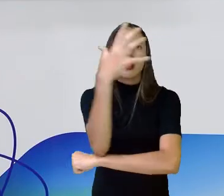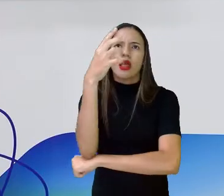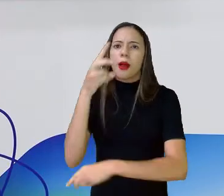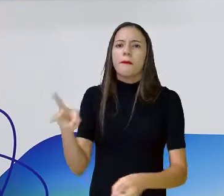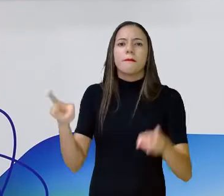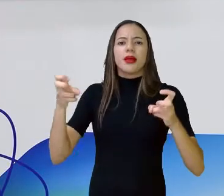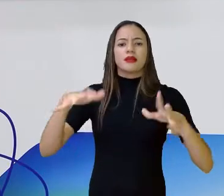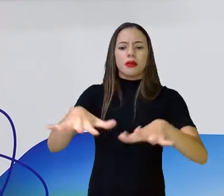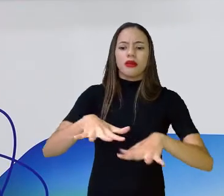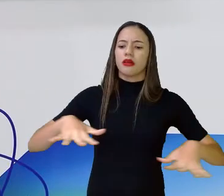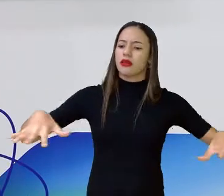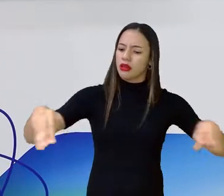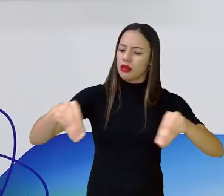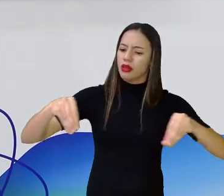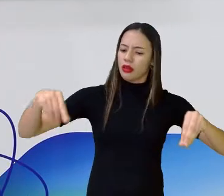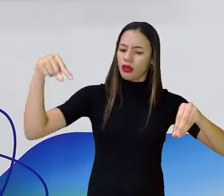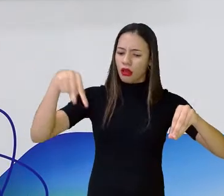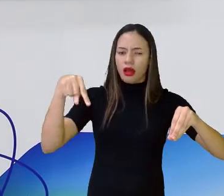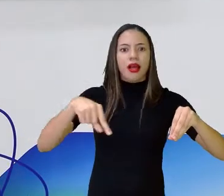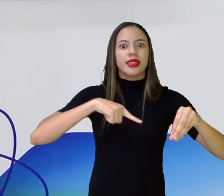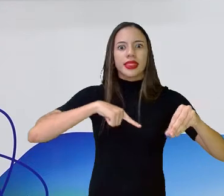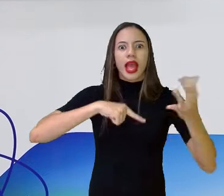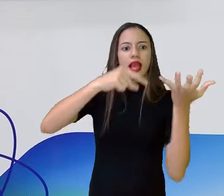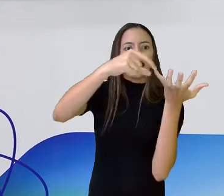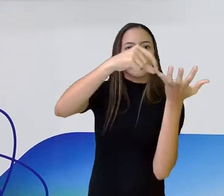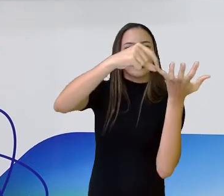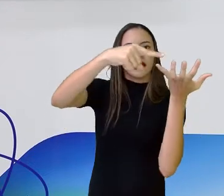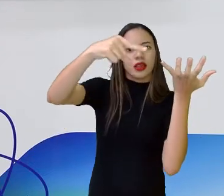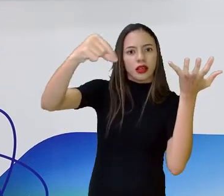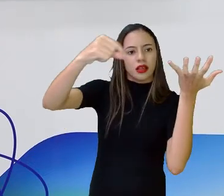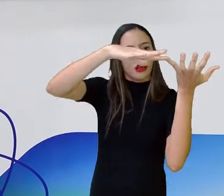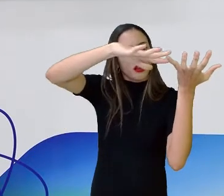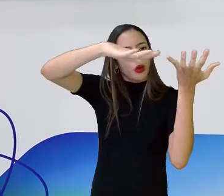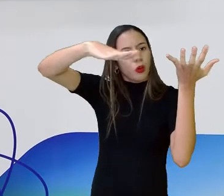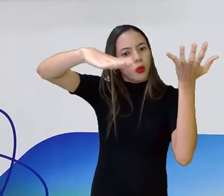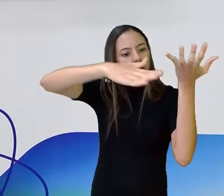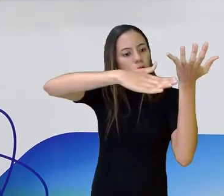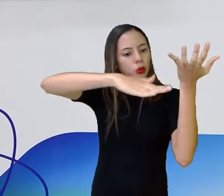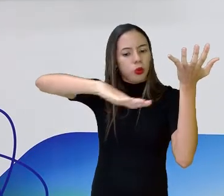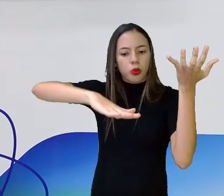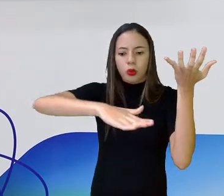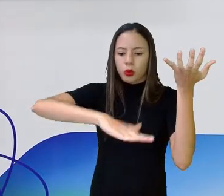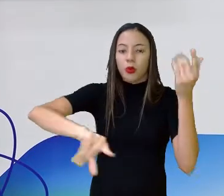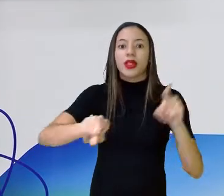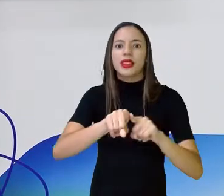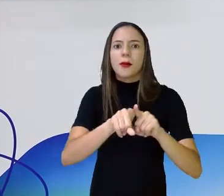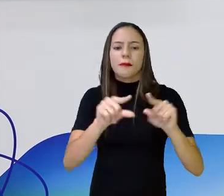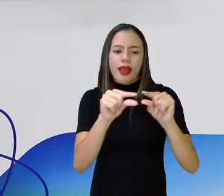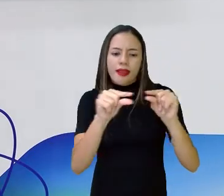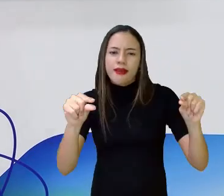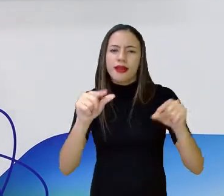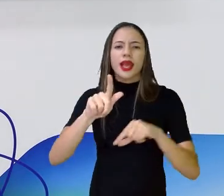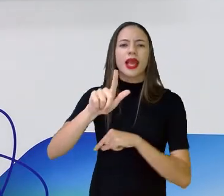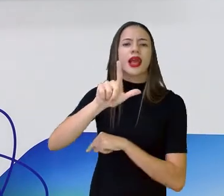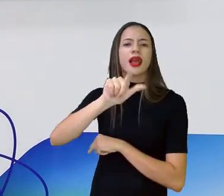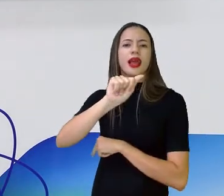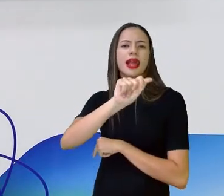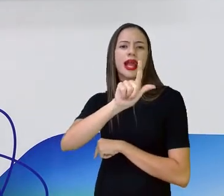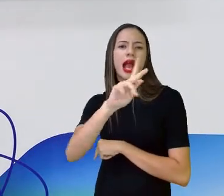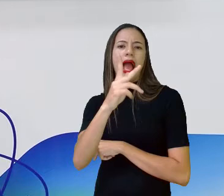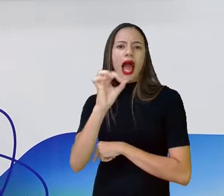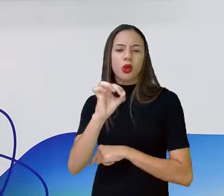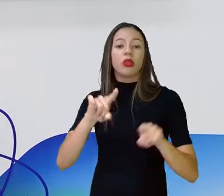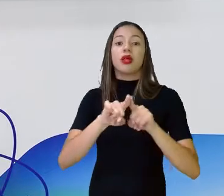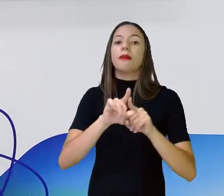solo tem restos de folhas, folhas secas, galhos, animais que já morreram também, toda essa